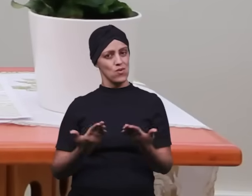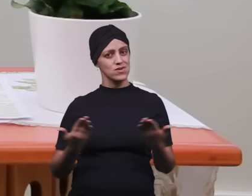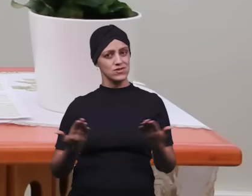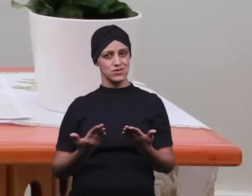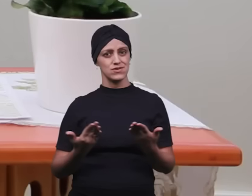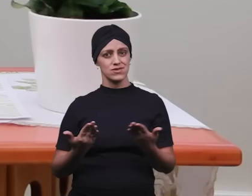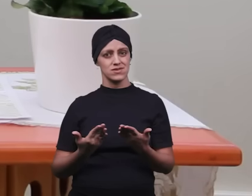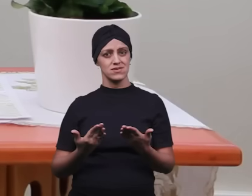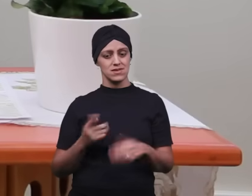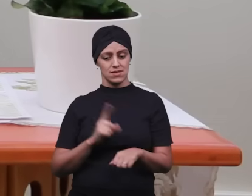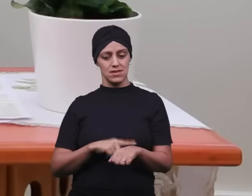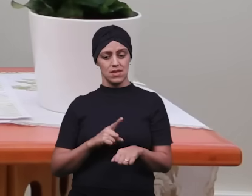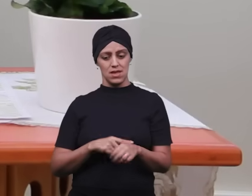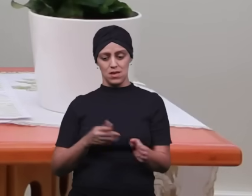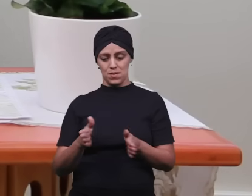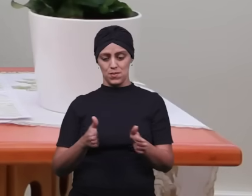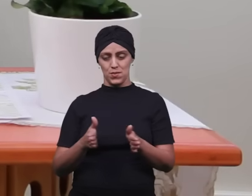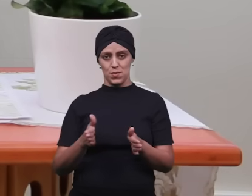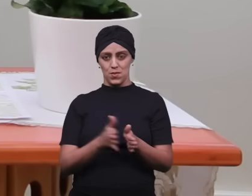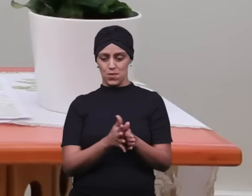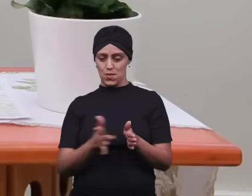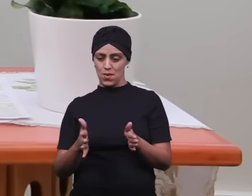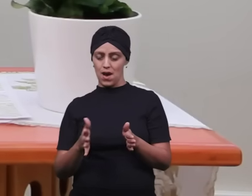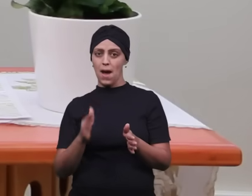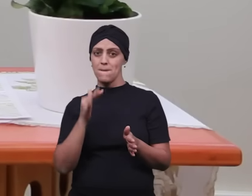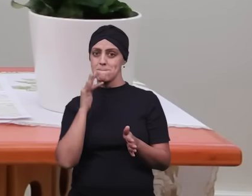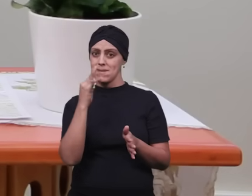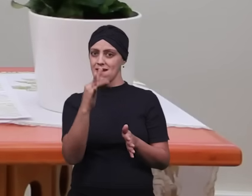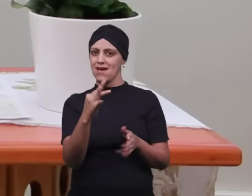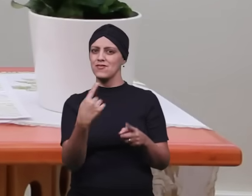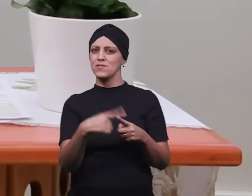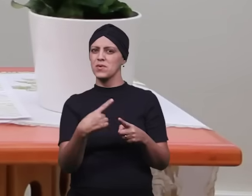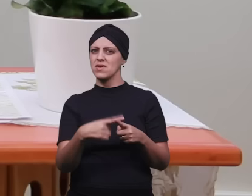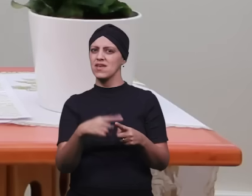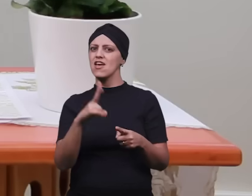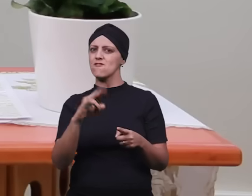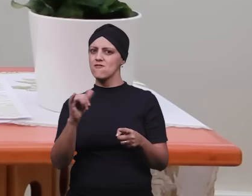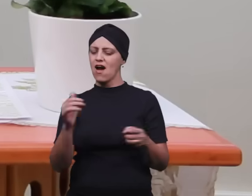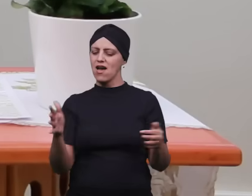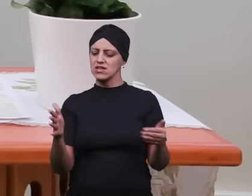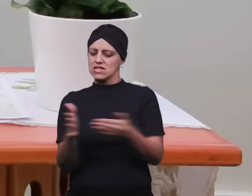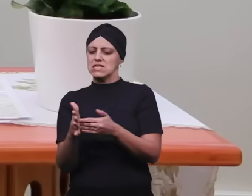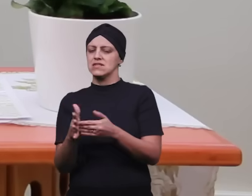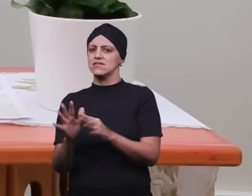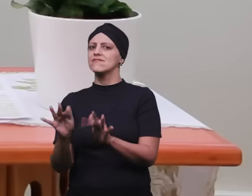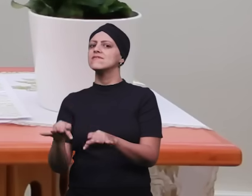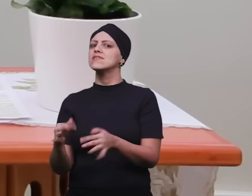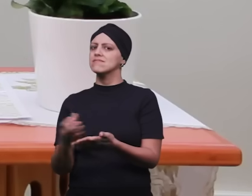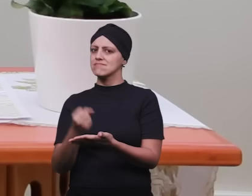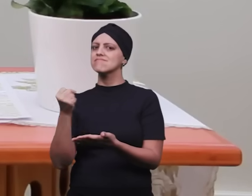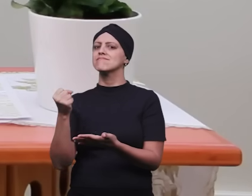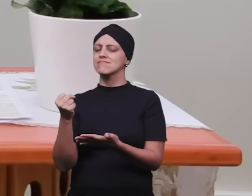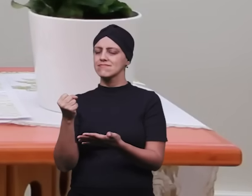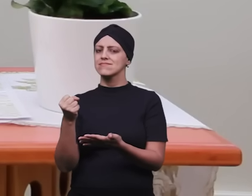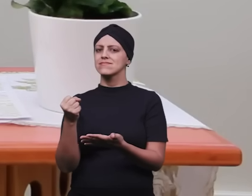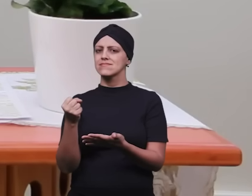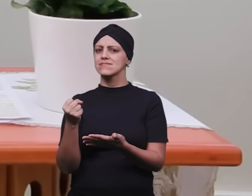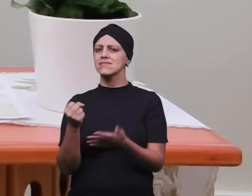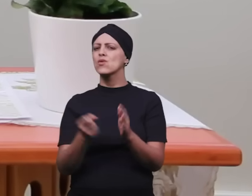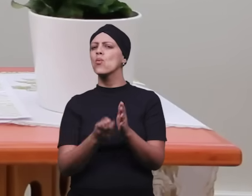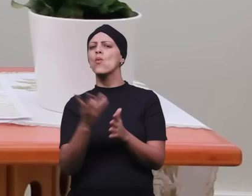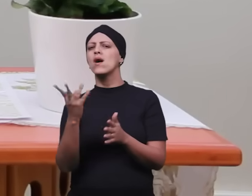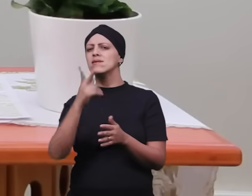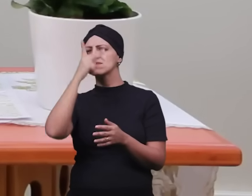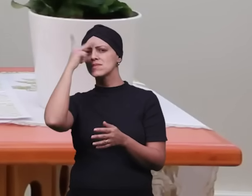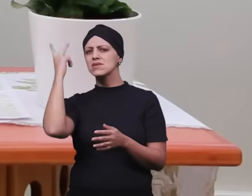vivendo, que a palavra até menciona que é o tempo do breve, porque breve essa trombeta vai tocar. Quantos estão